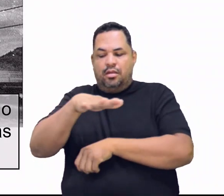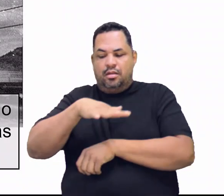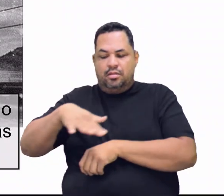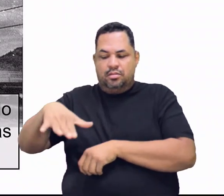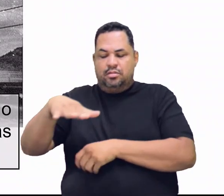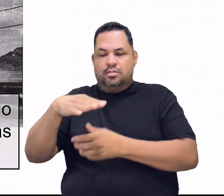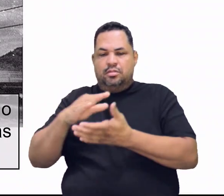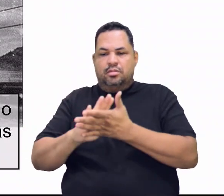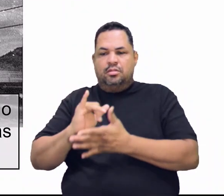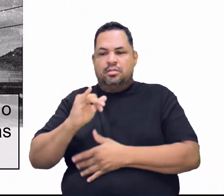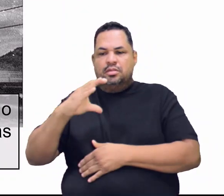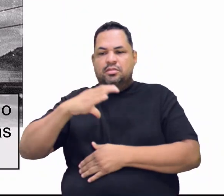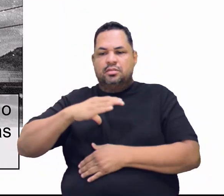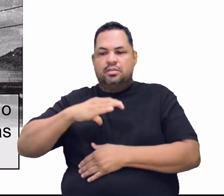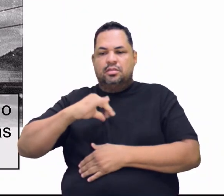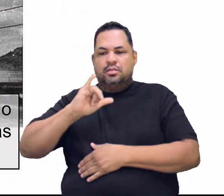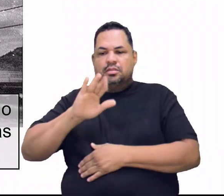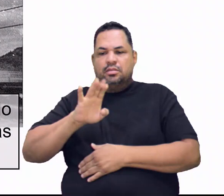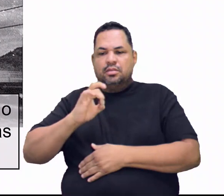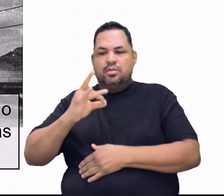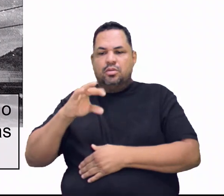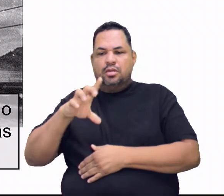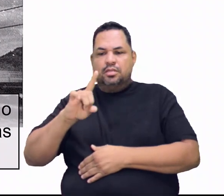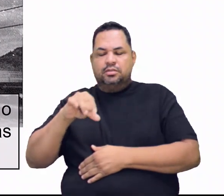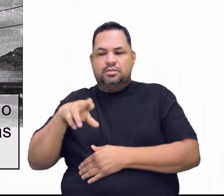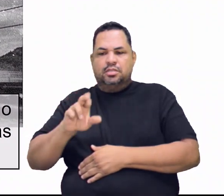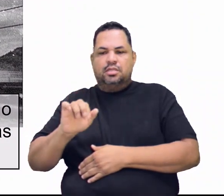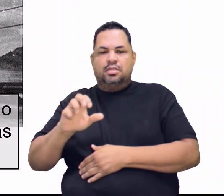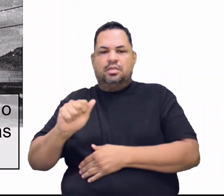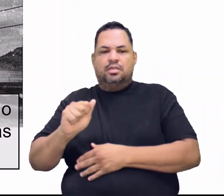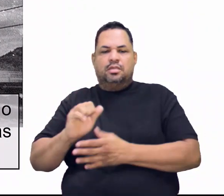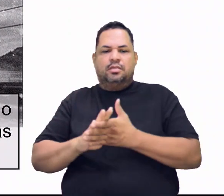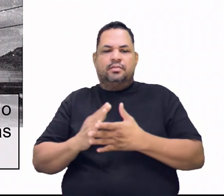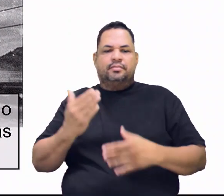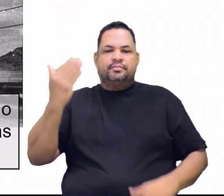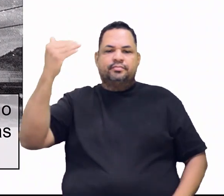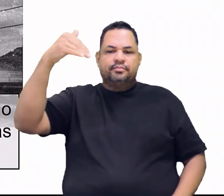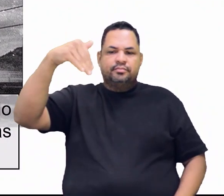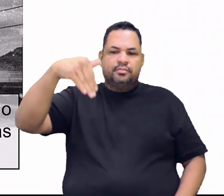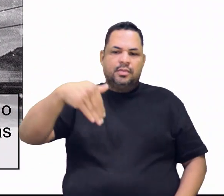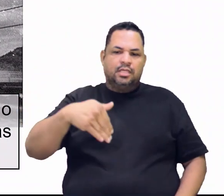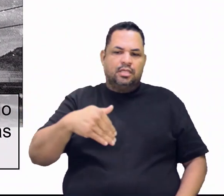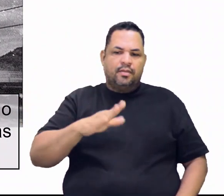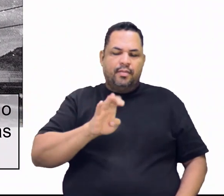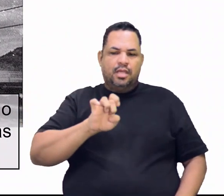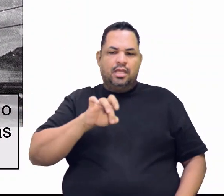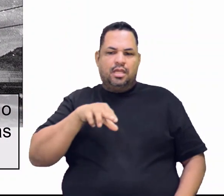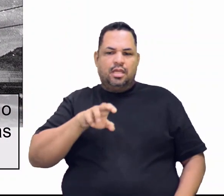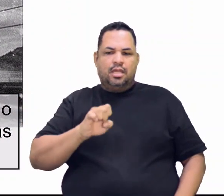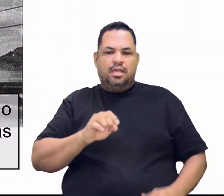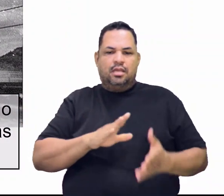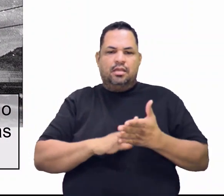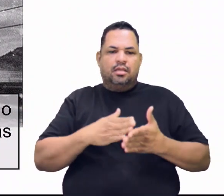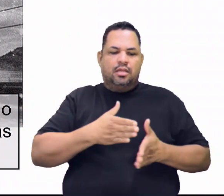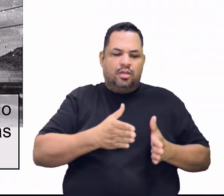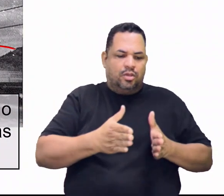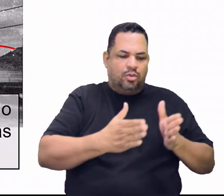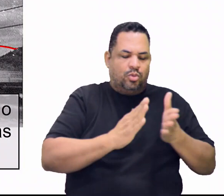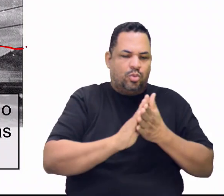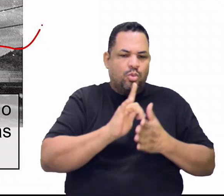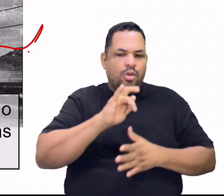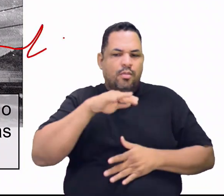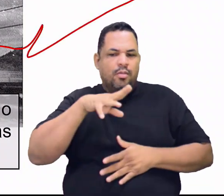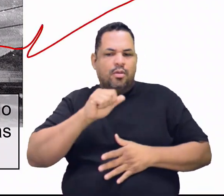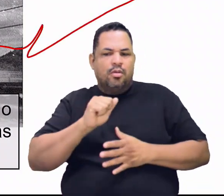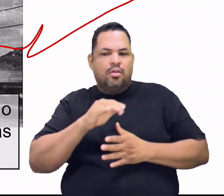em Itacoatiara. Então eles desciam do Beni, do Madre de Deus, pegavam o Guaporé,